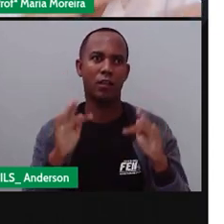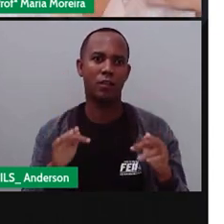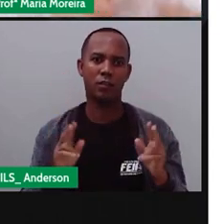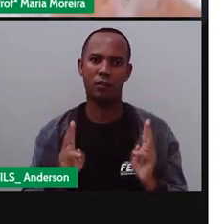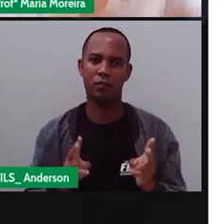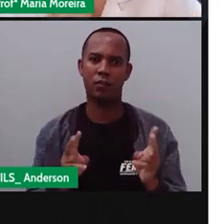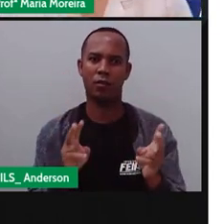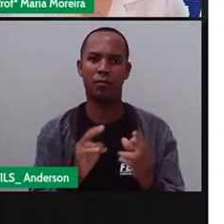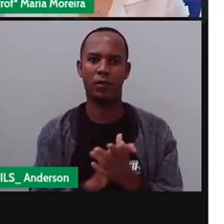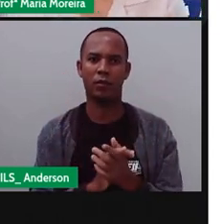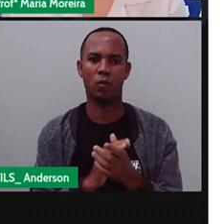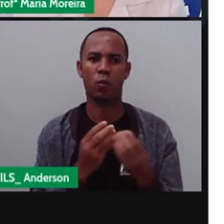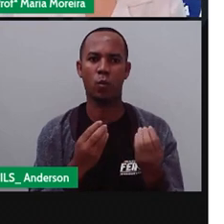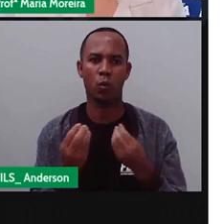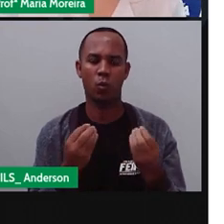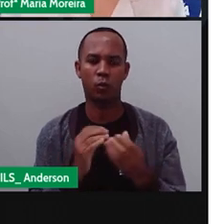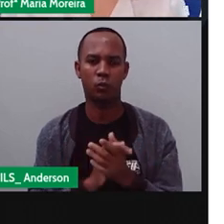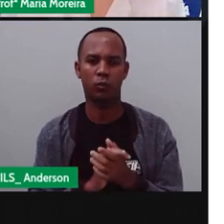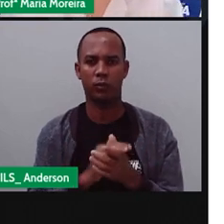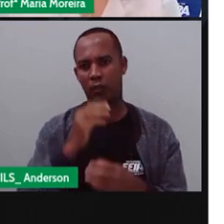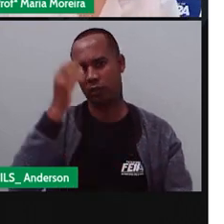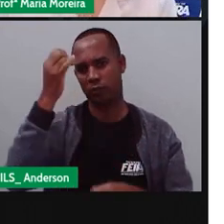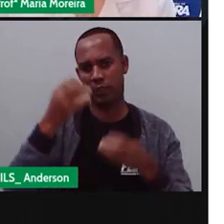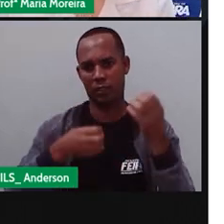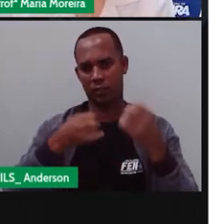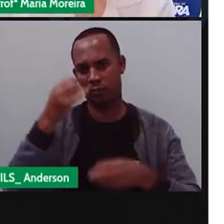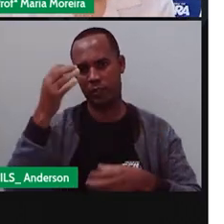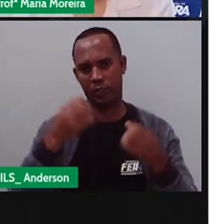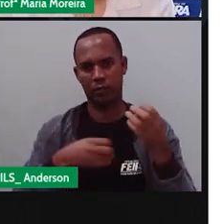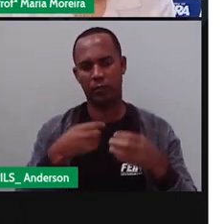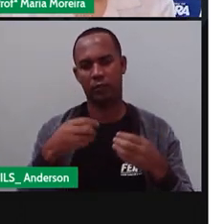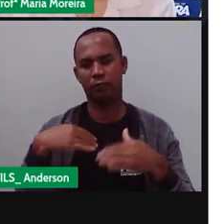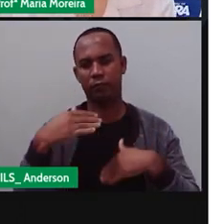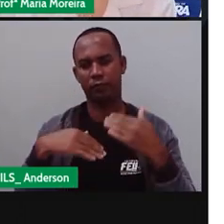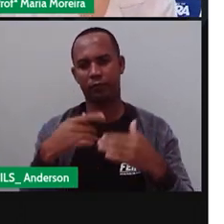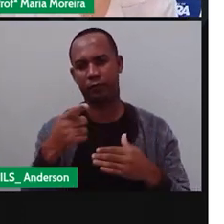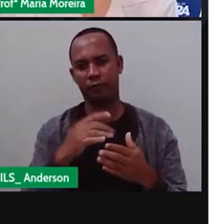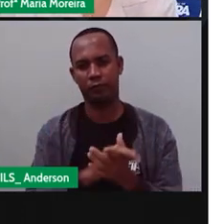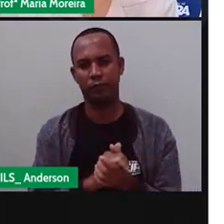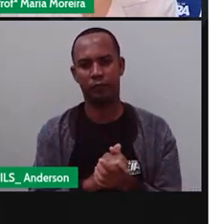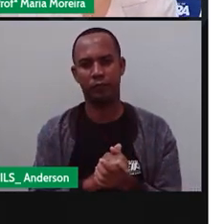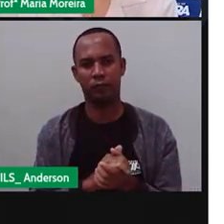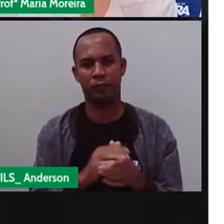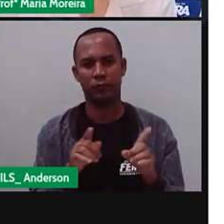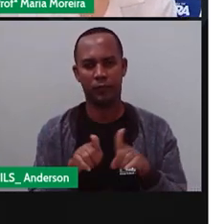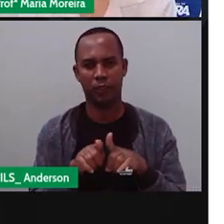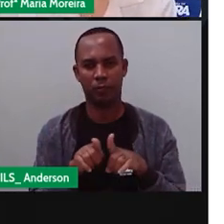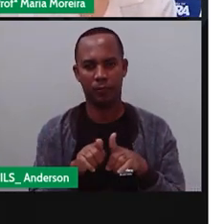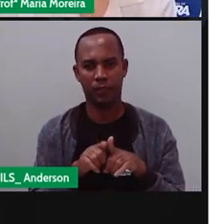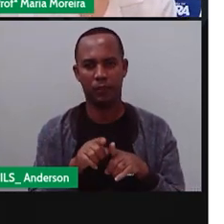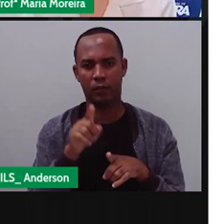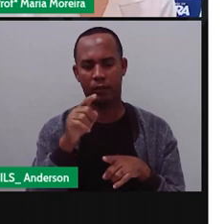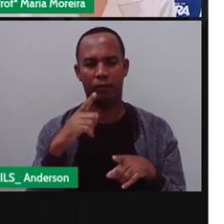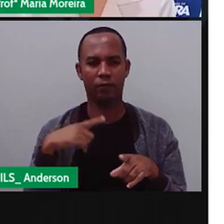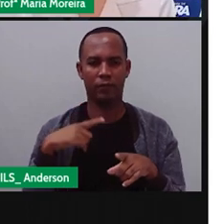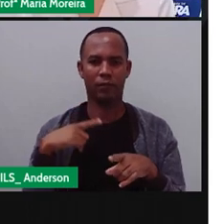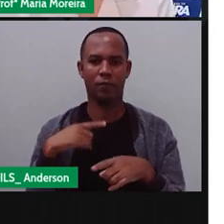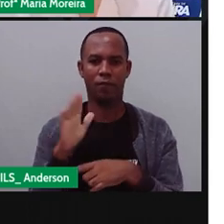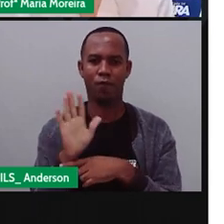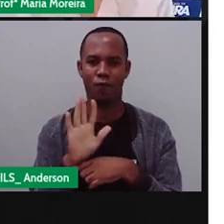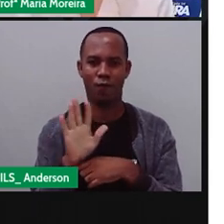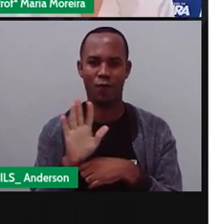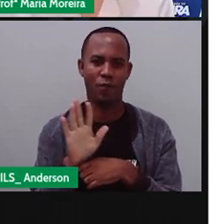tem aquela partezinha ali que vai contar como é que eles chegaram no felizes para sempre. Inclusive, tem um filme, né? Do